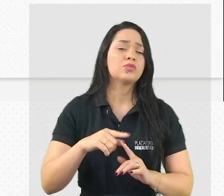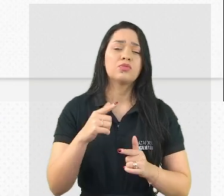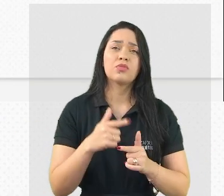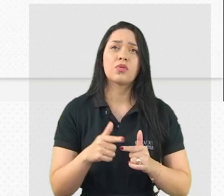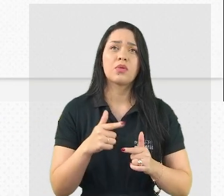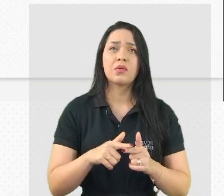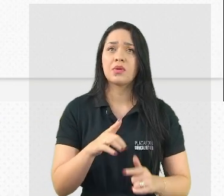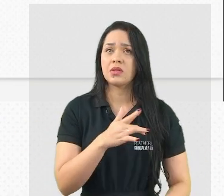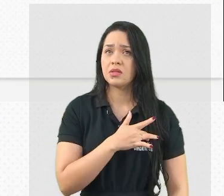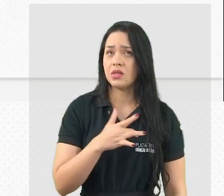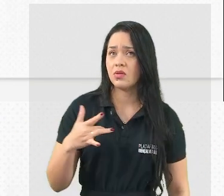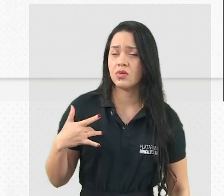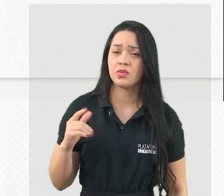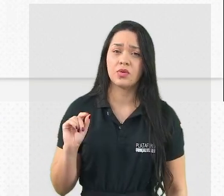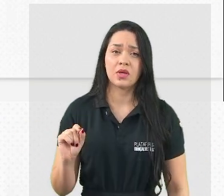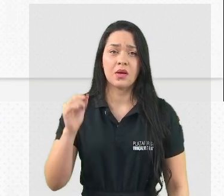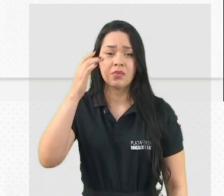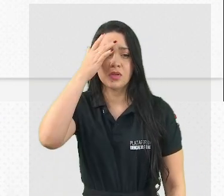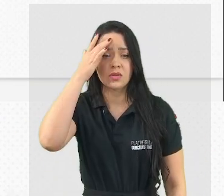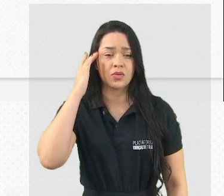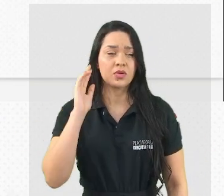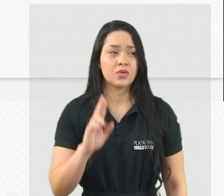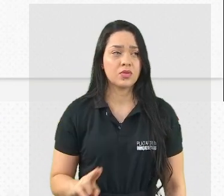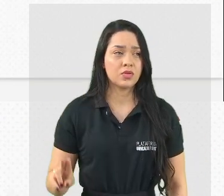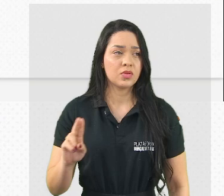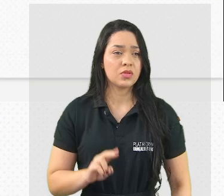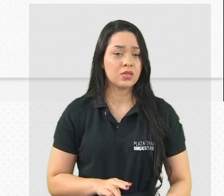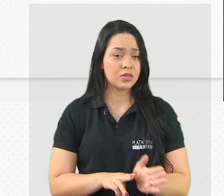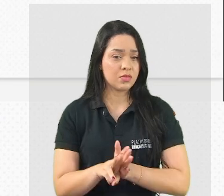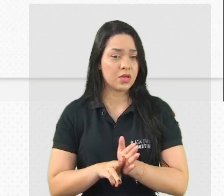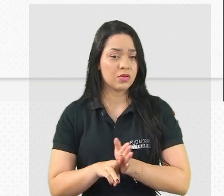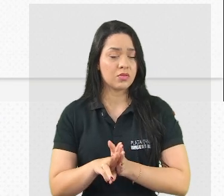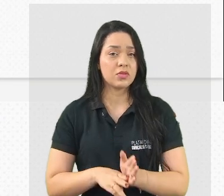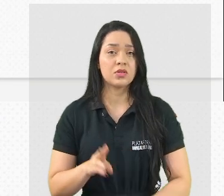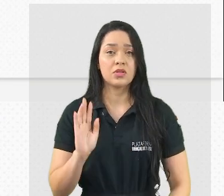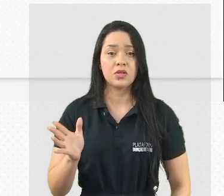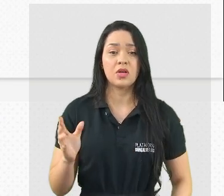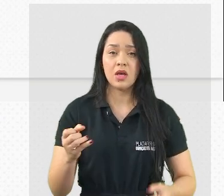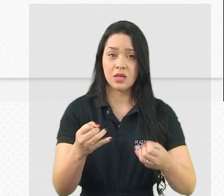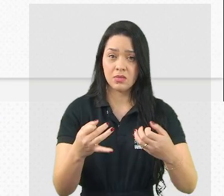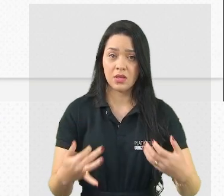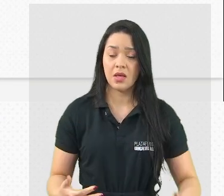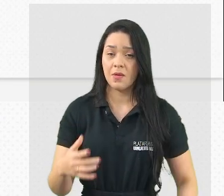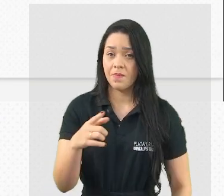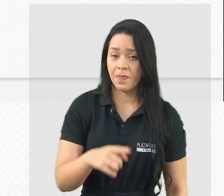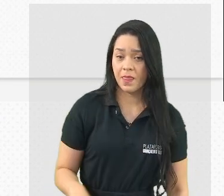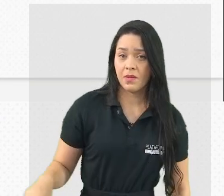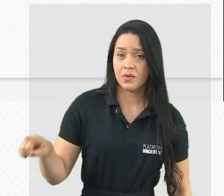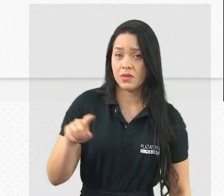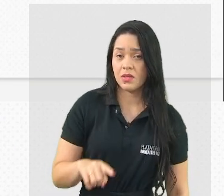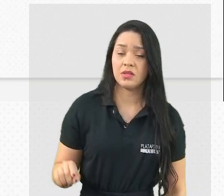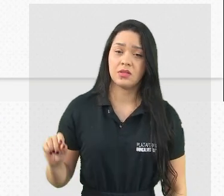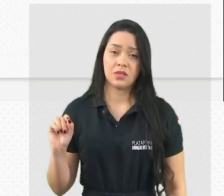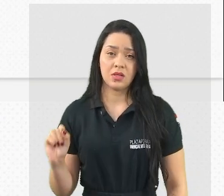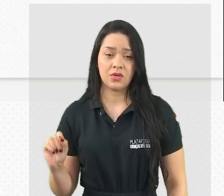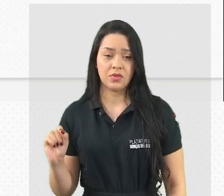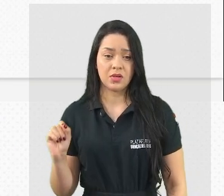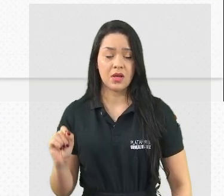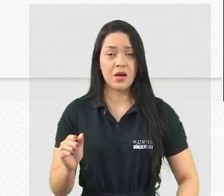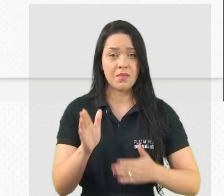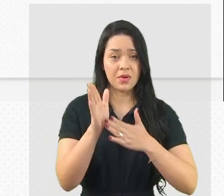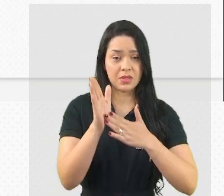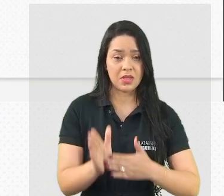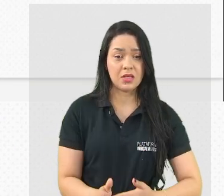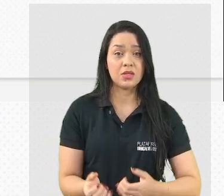saúde. Mas é aquela pessoa que ela utiliza desses métodos que eu acabei de fazer a leitura para vocês para manter